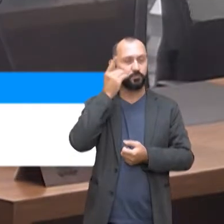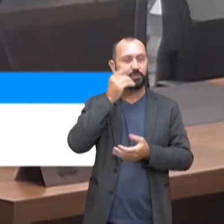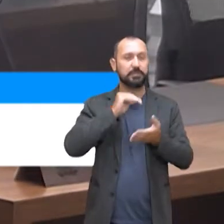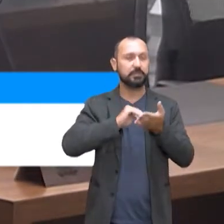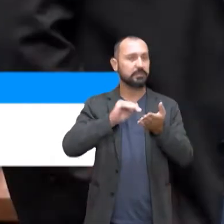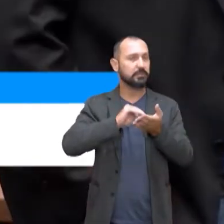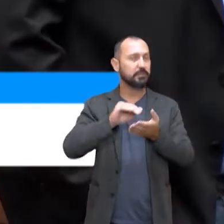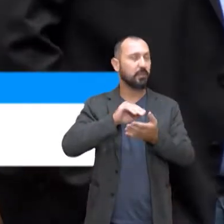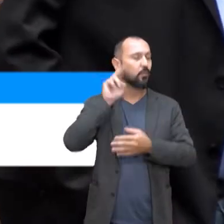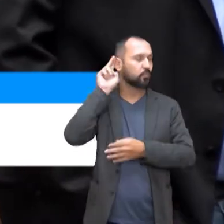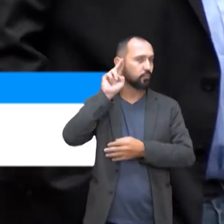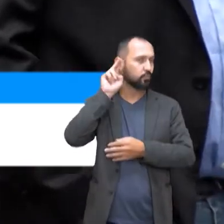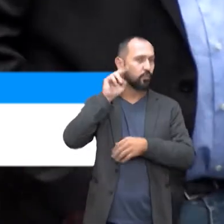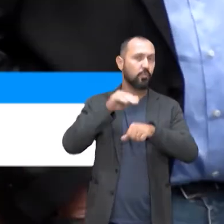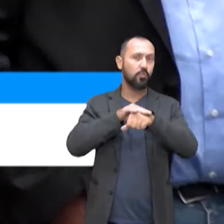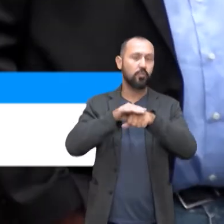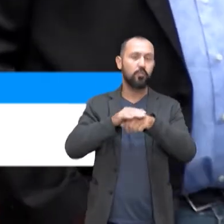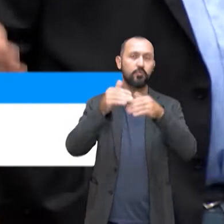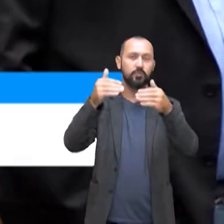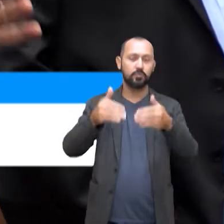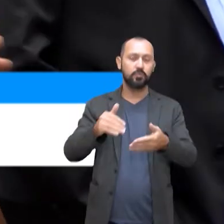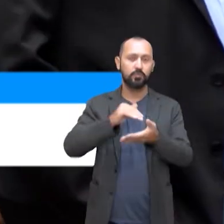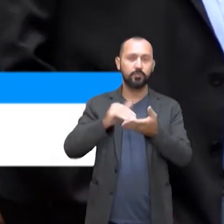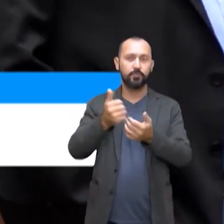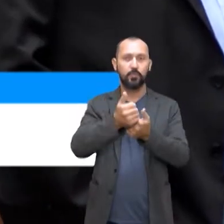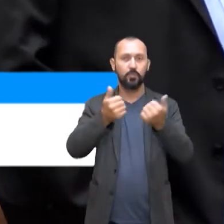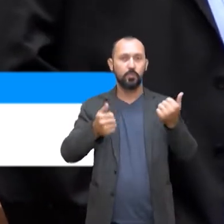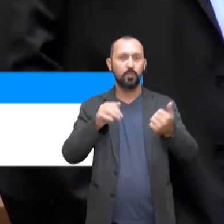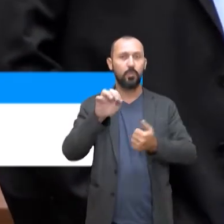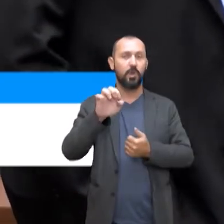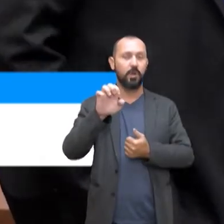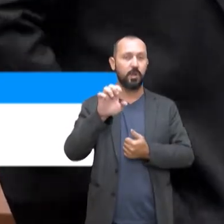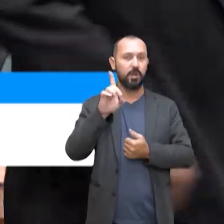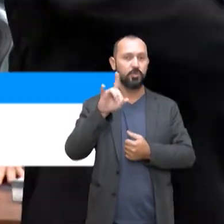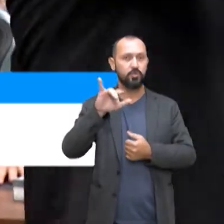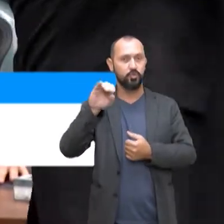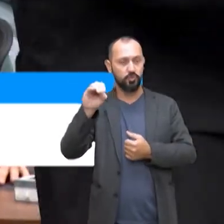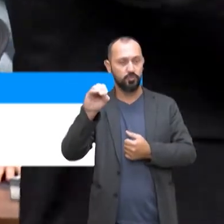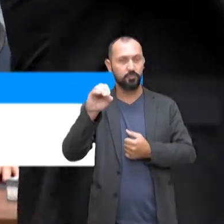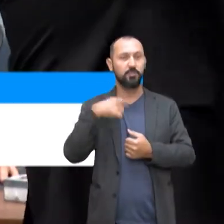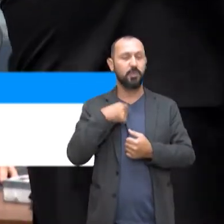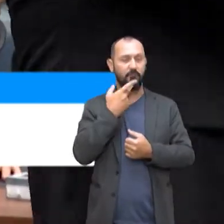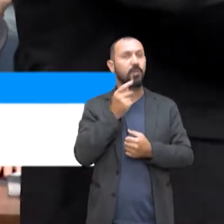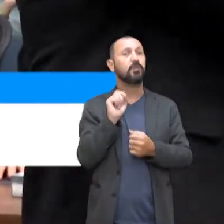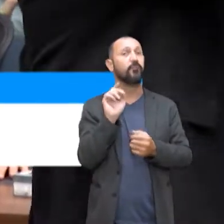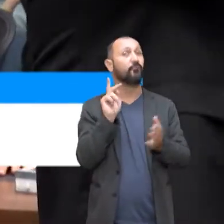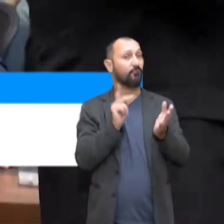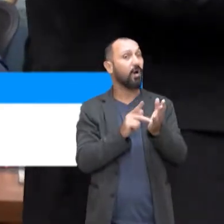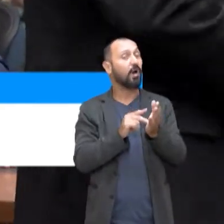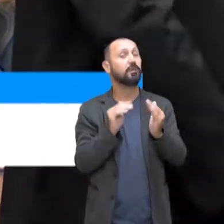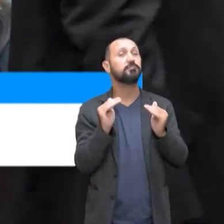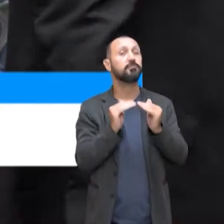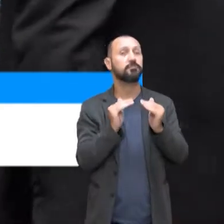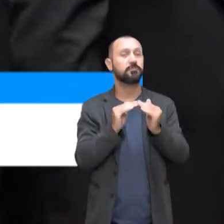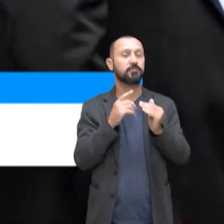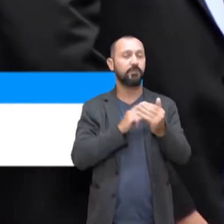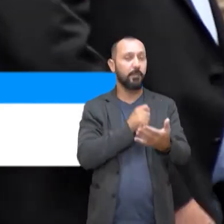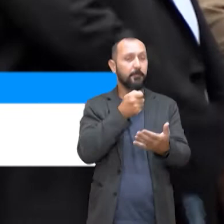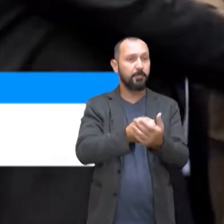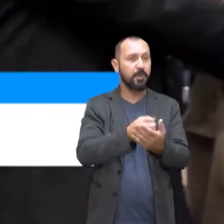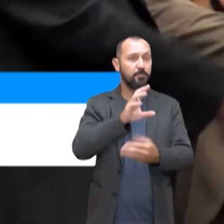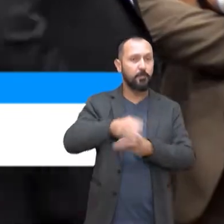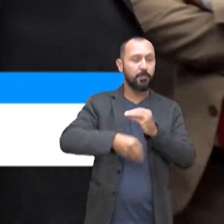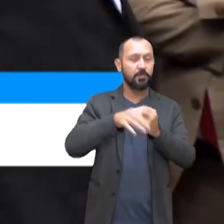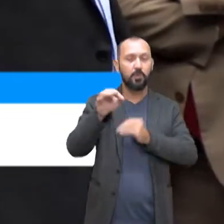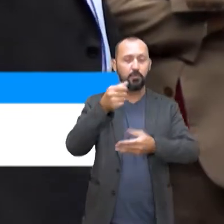secretário Eduardo Rocha conversou agora com o secretário adjunto, Édio, e confirmando essa informação que a folha suplementar já está